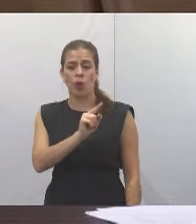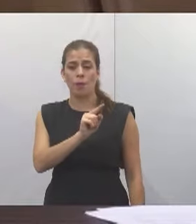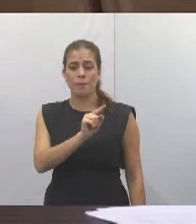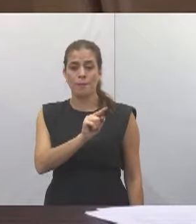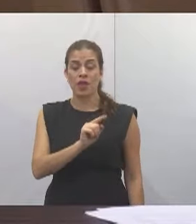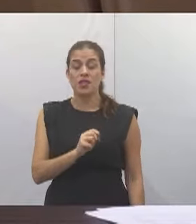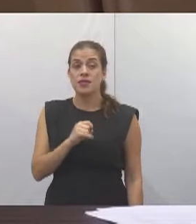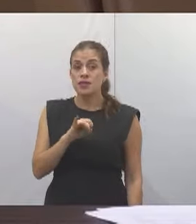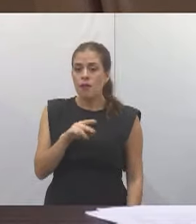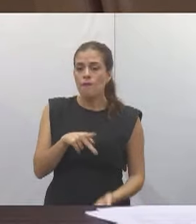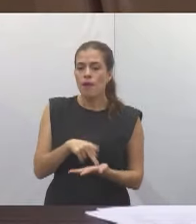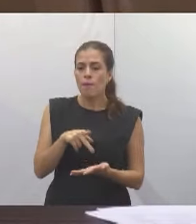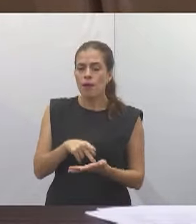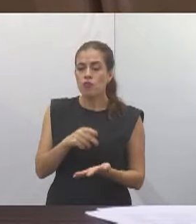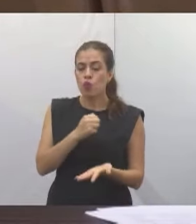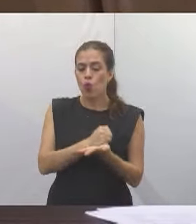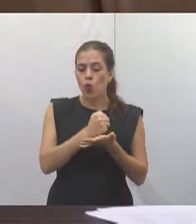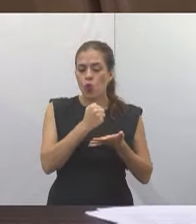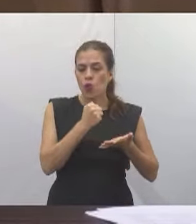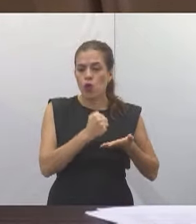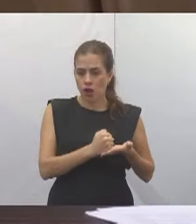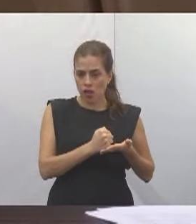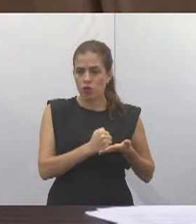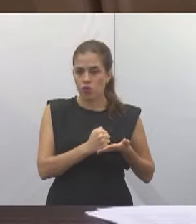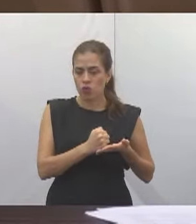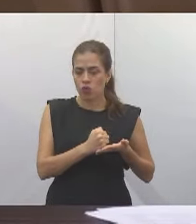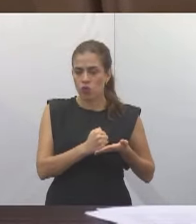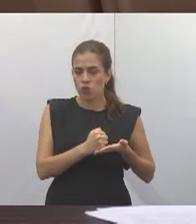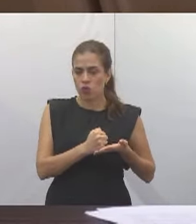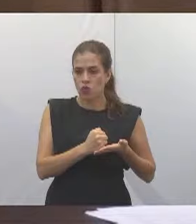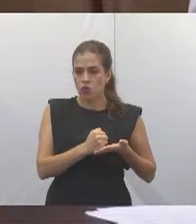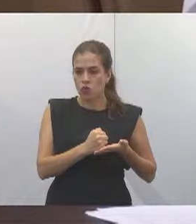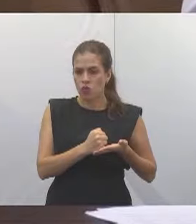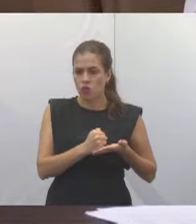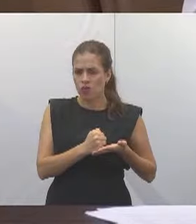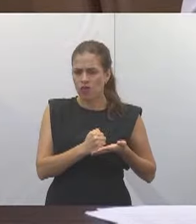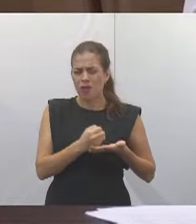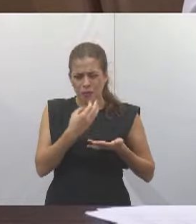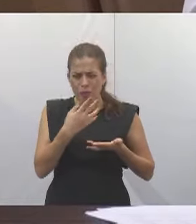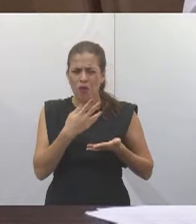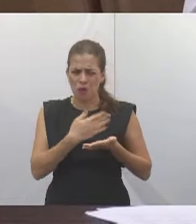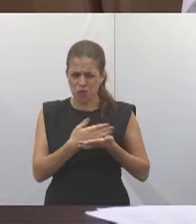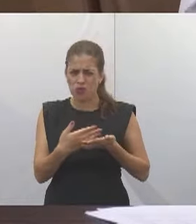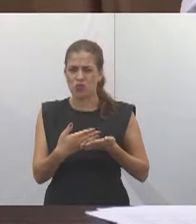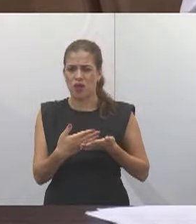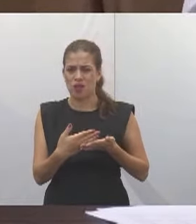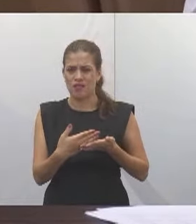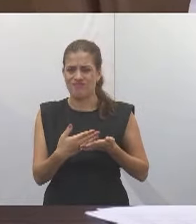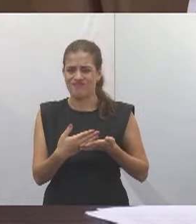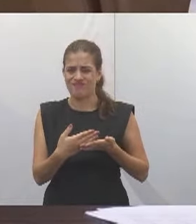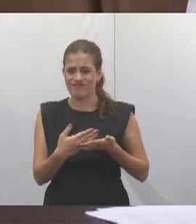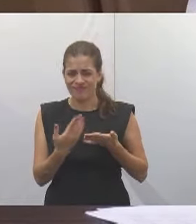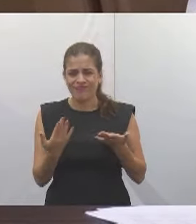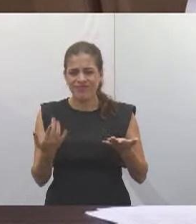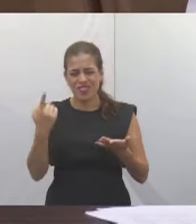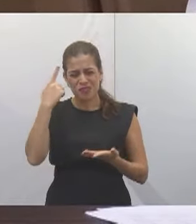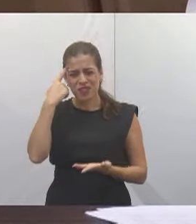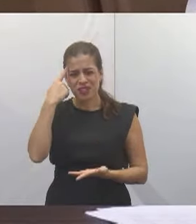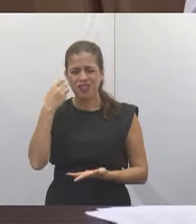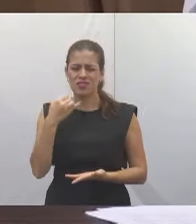realmente esse contrato que foi feito com ela vale a pena continuar? Será que vale a pena